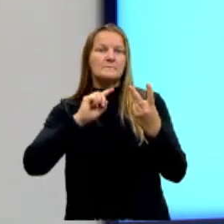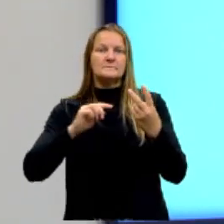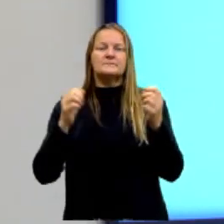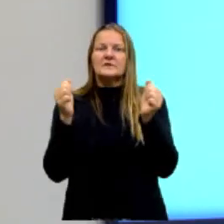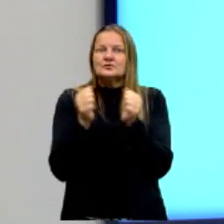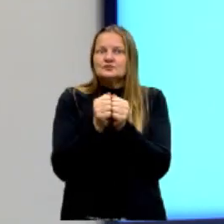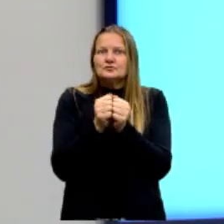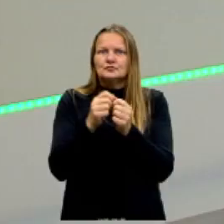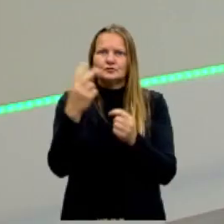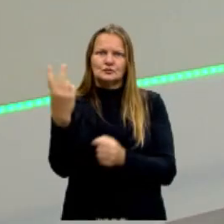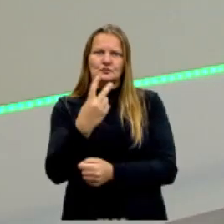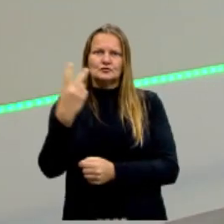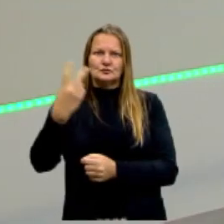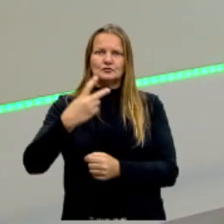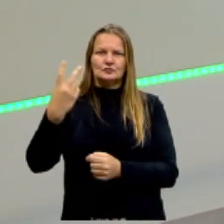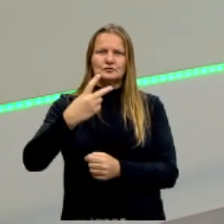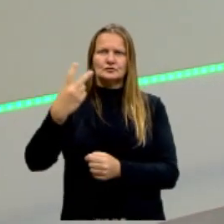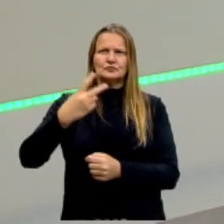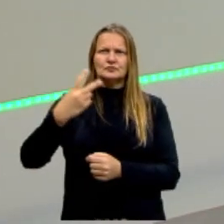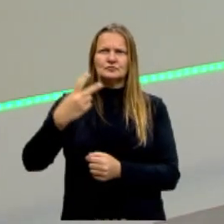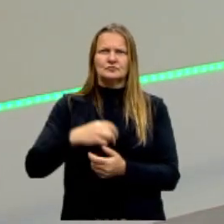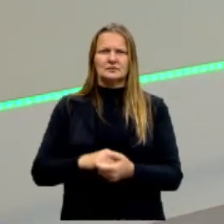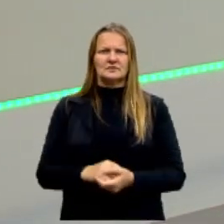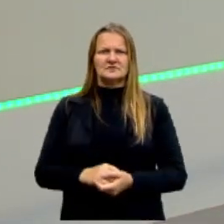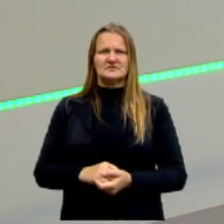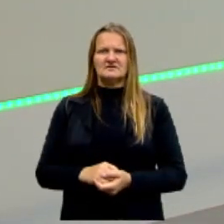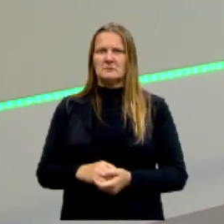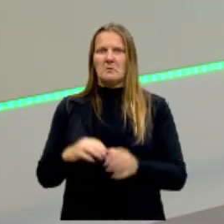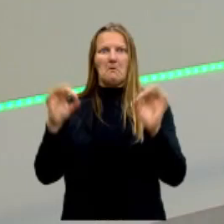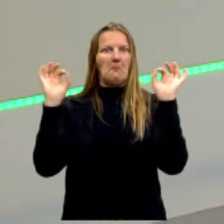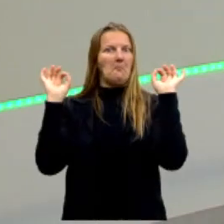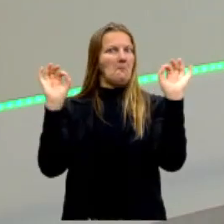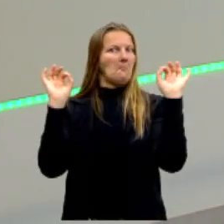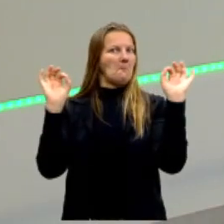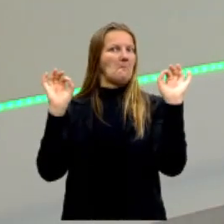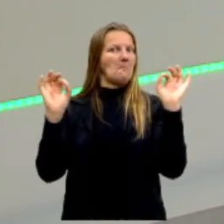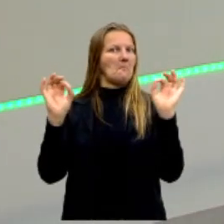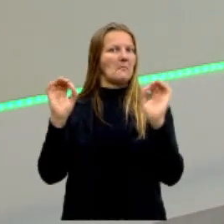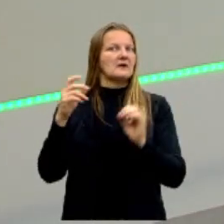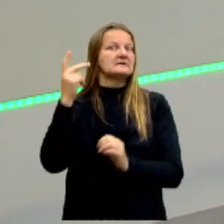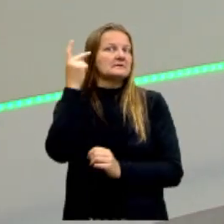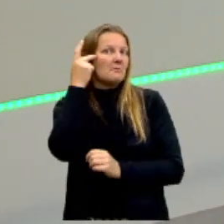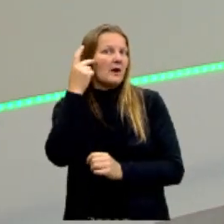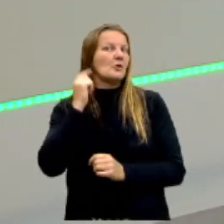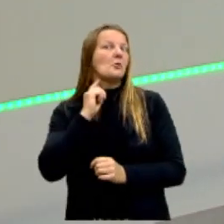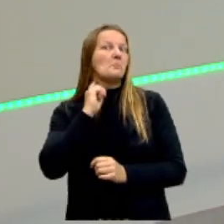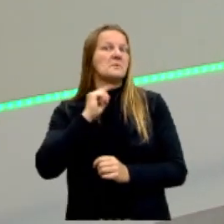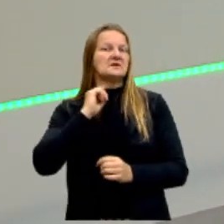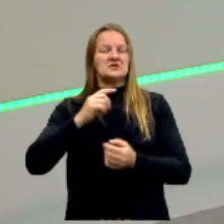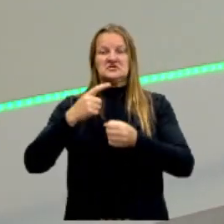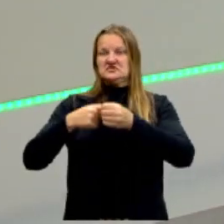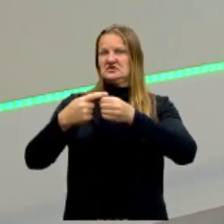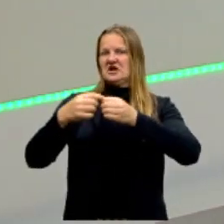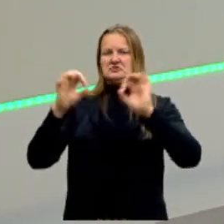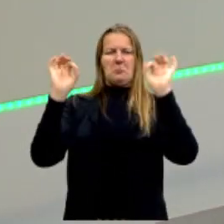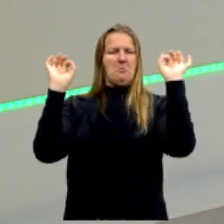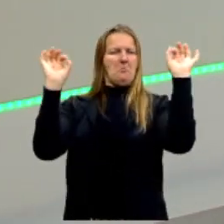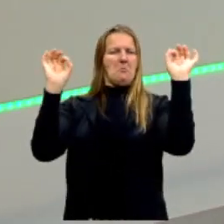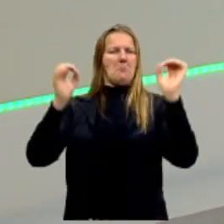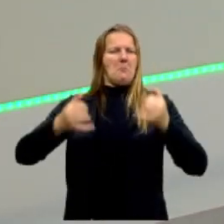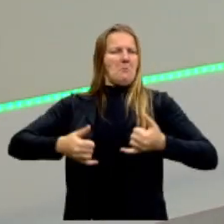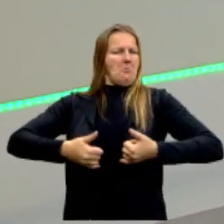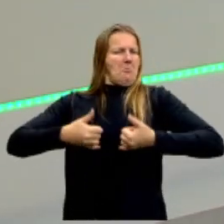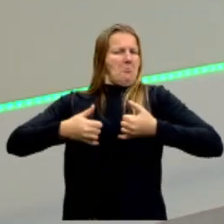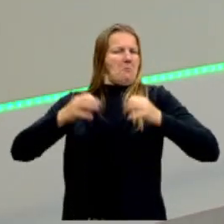eram os burros da época certo as cidades São